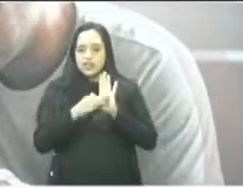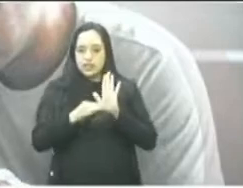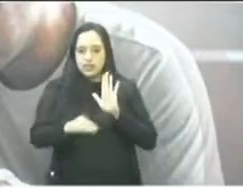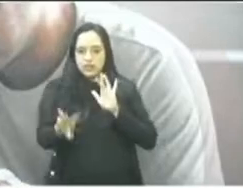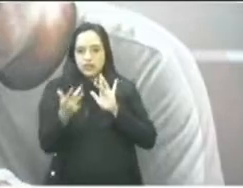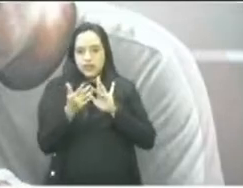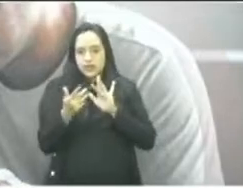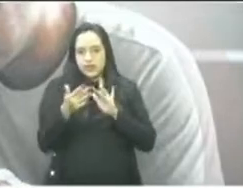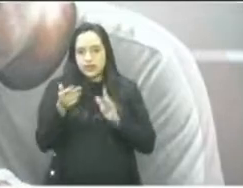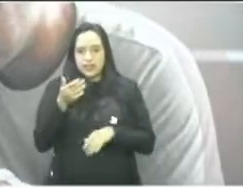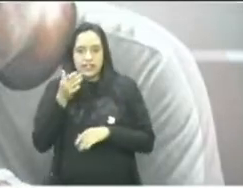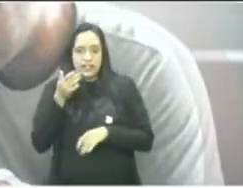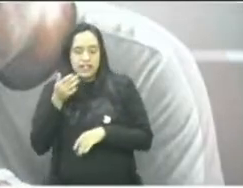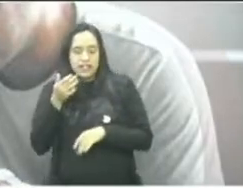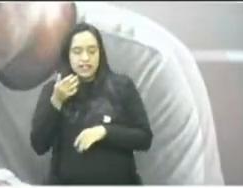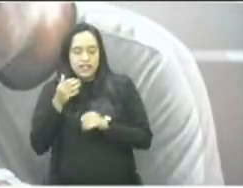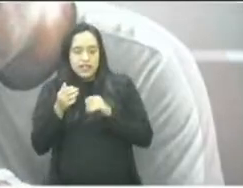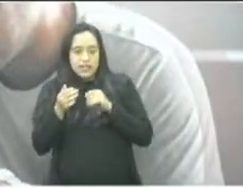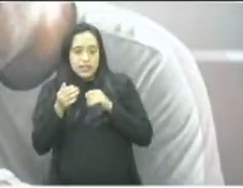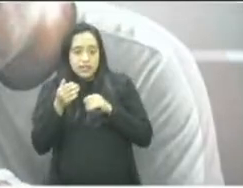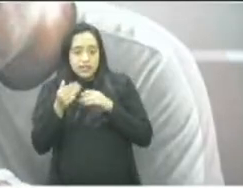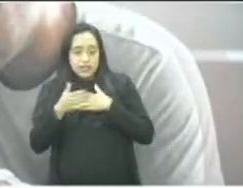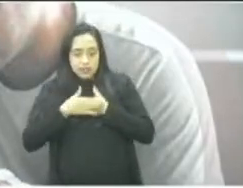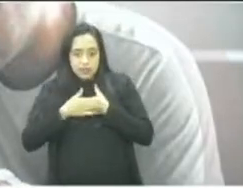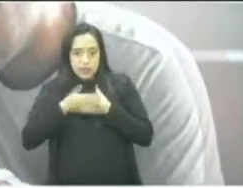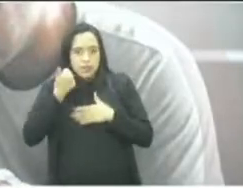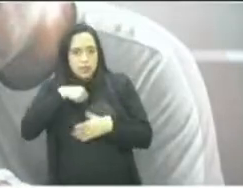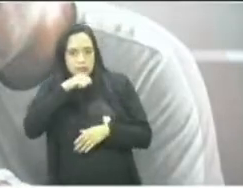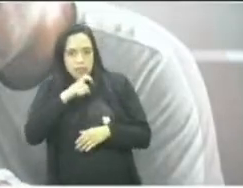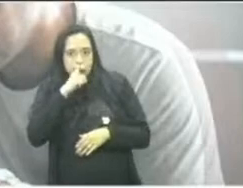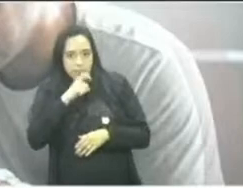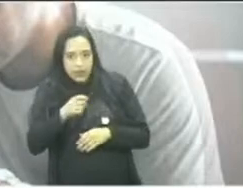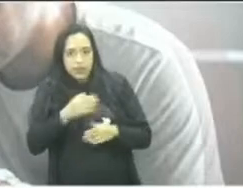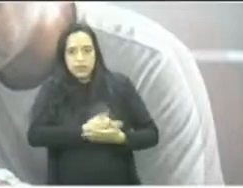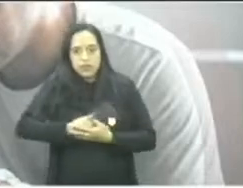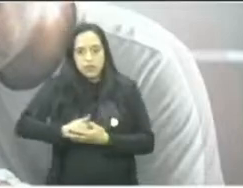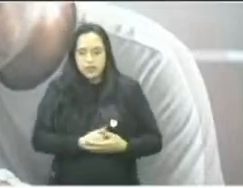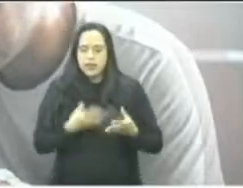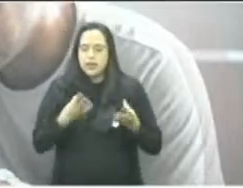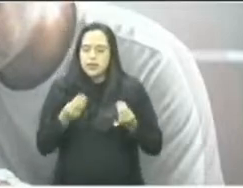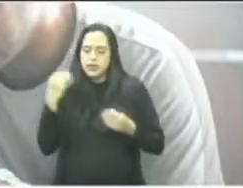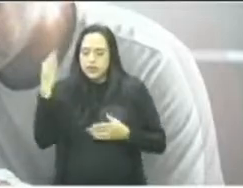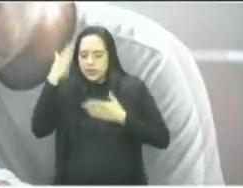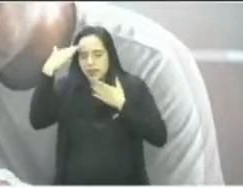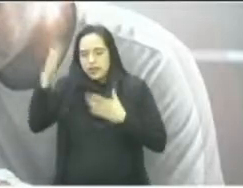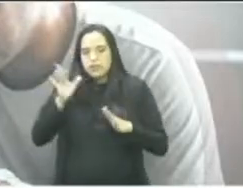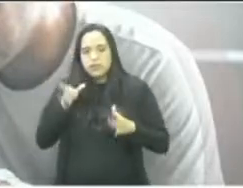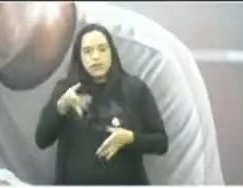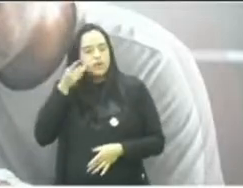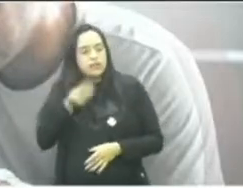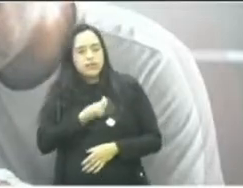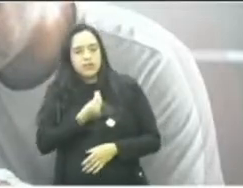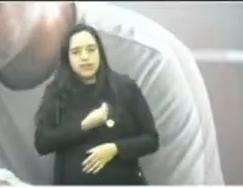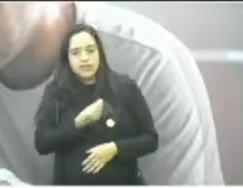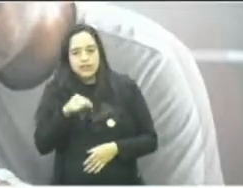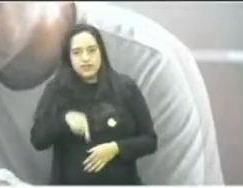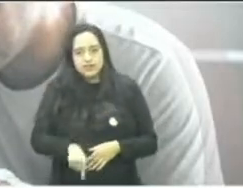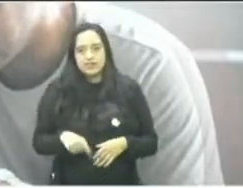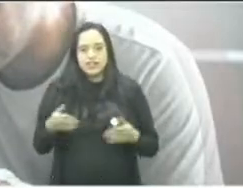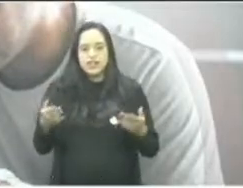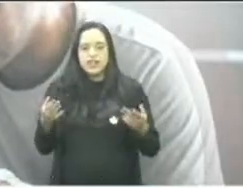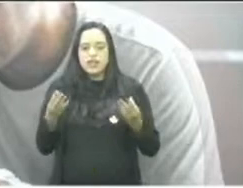no Brasil. Então, muito obrigada pela presença, né? Muito significativo para a gente a presença de vocês